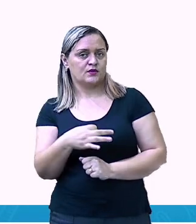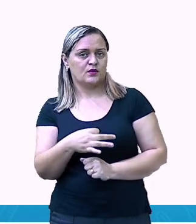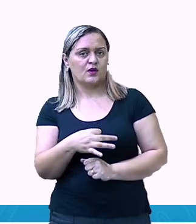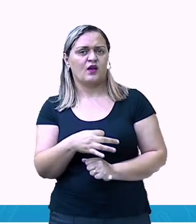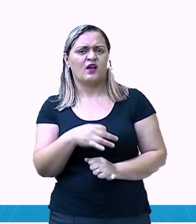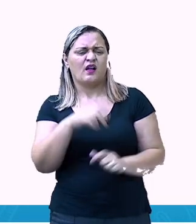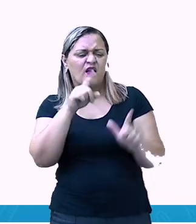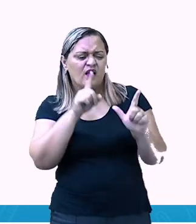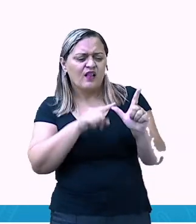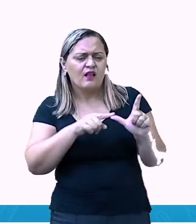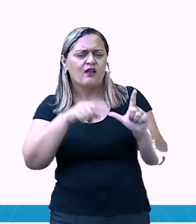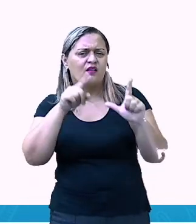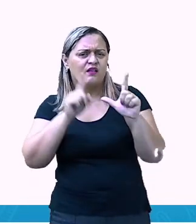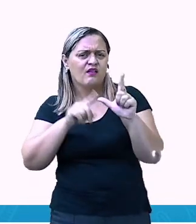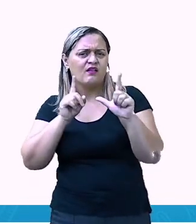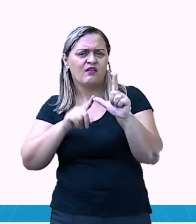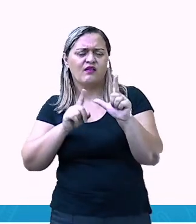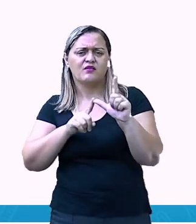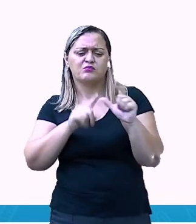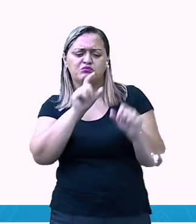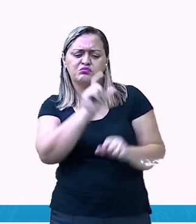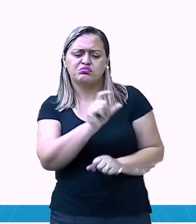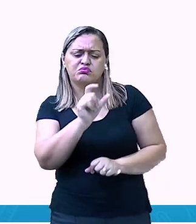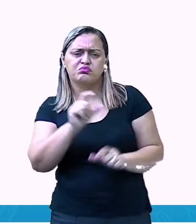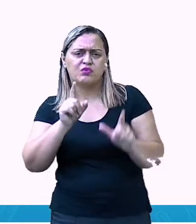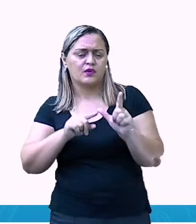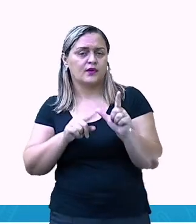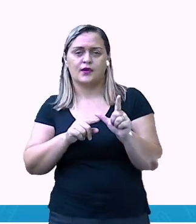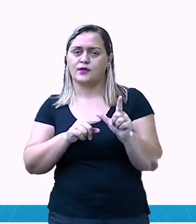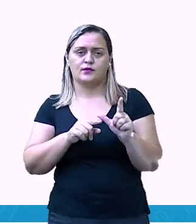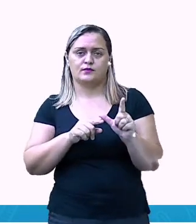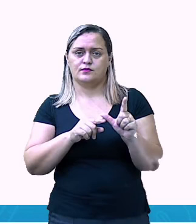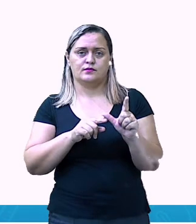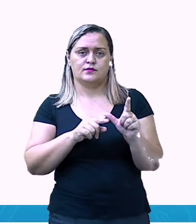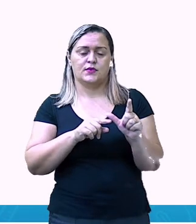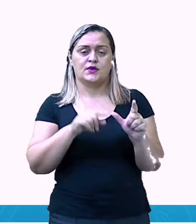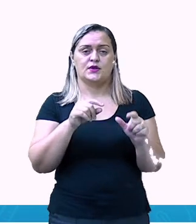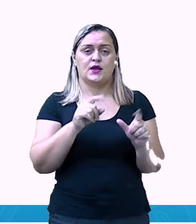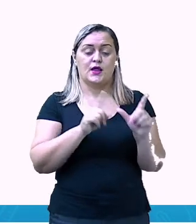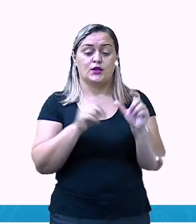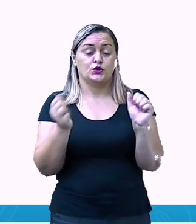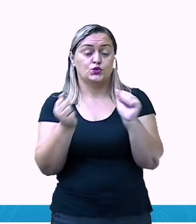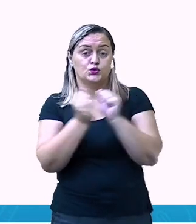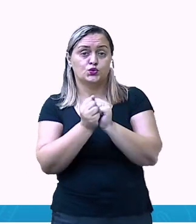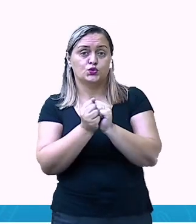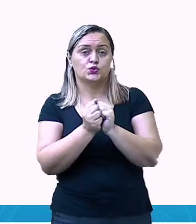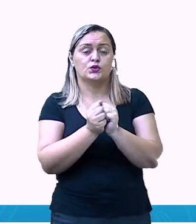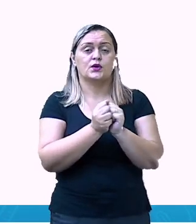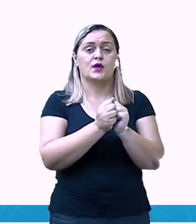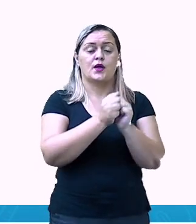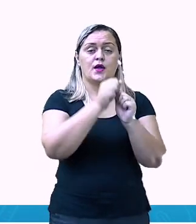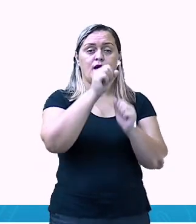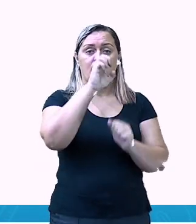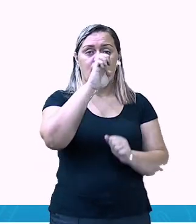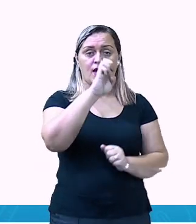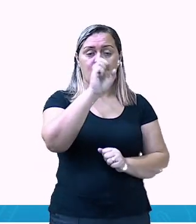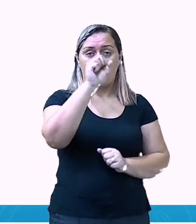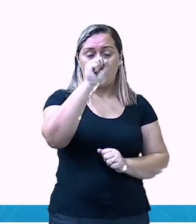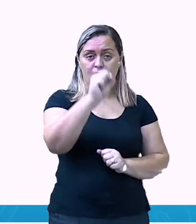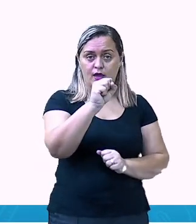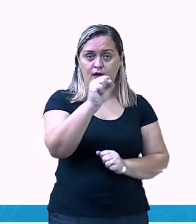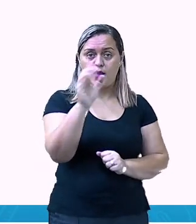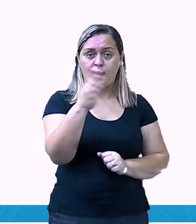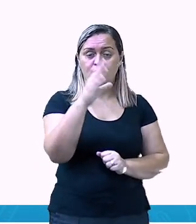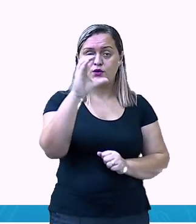Importante, hein, pessoal? Leia a palavra pipoca. Vamos perceber quantas vezes a gente